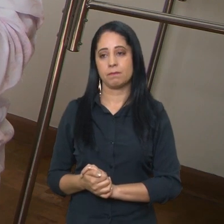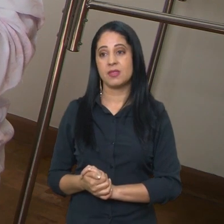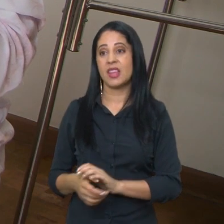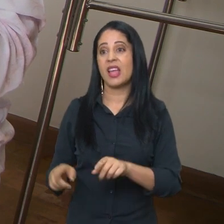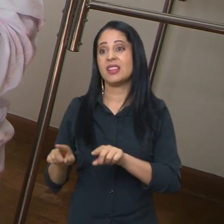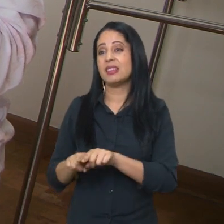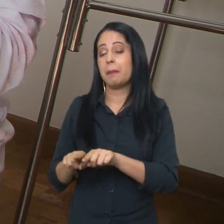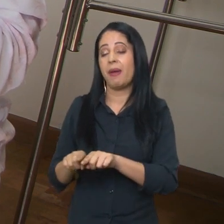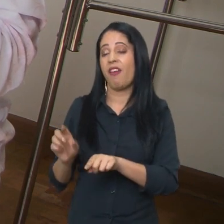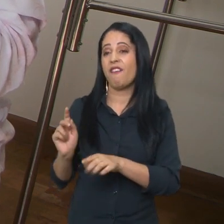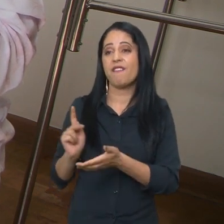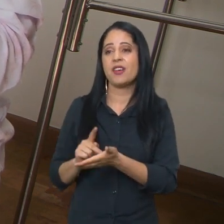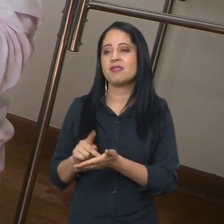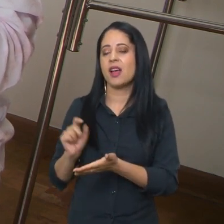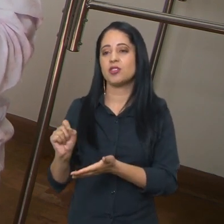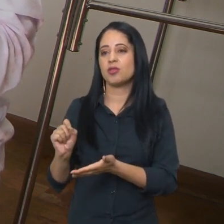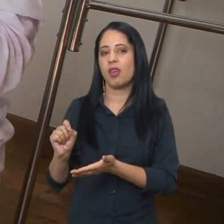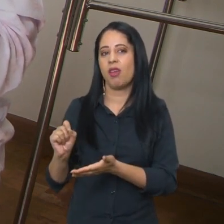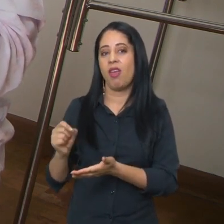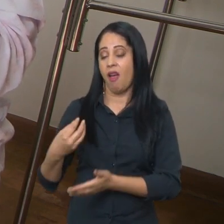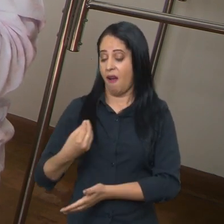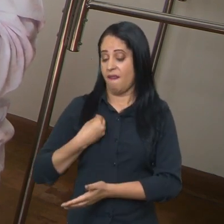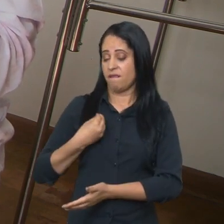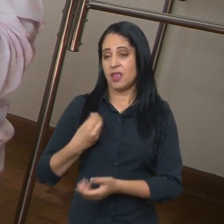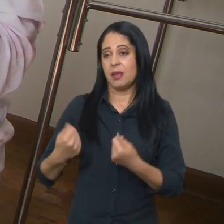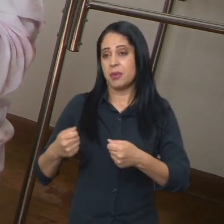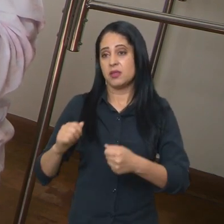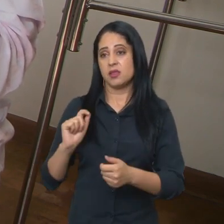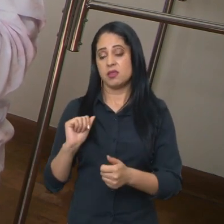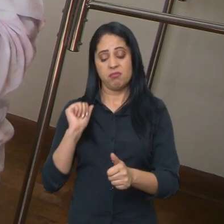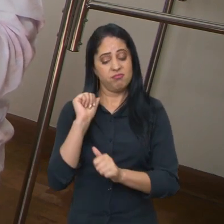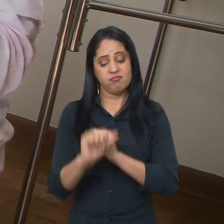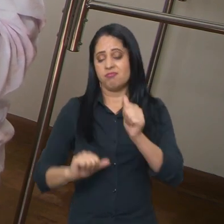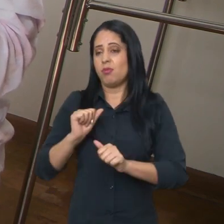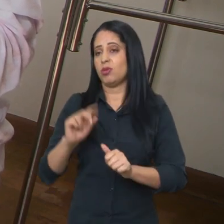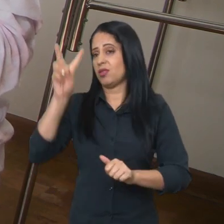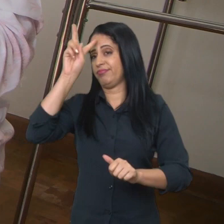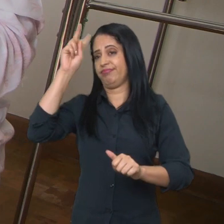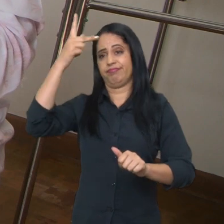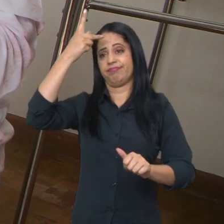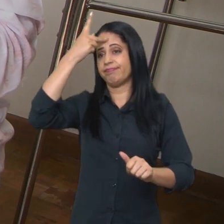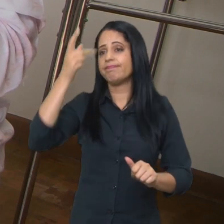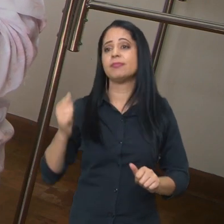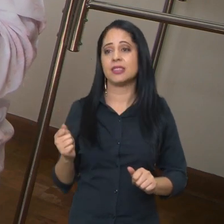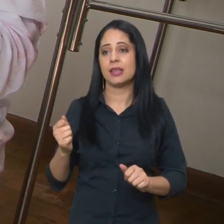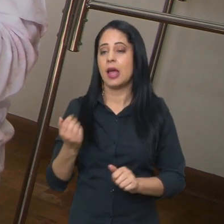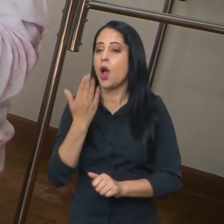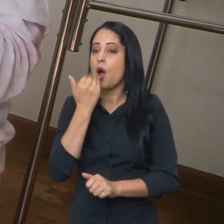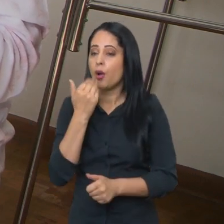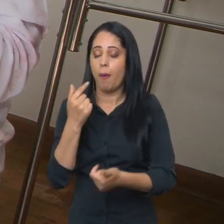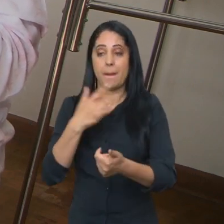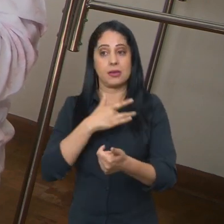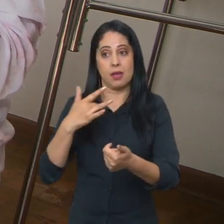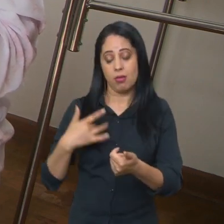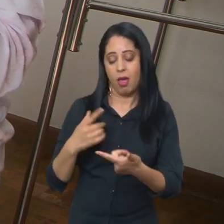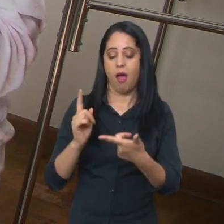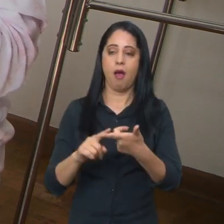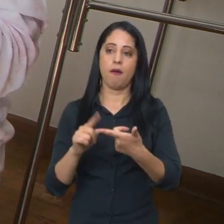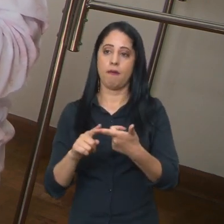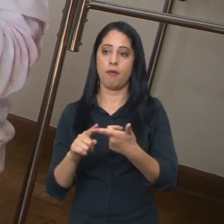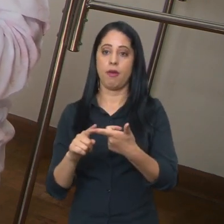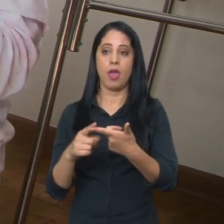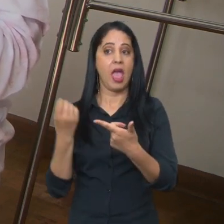e tem, na verdade, a gente precisa ter uma mudança de vida, né? A gente precisa ter uma mudança na alimentação,